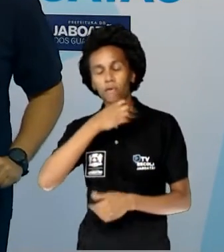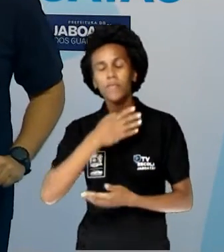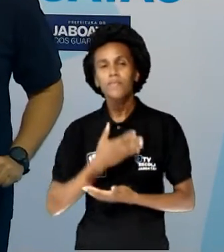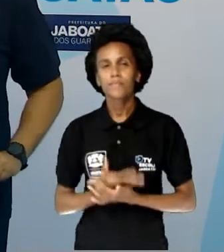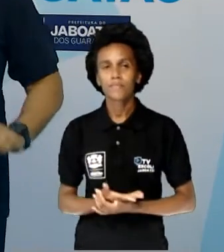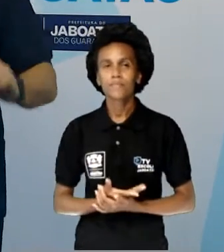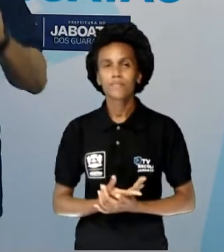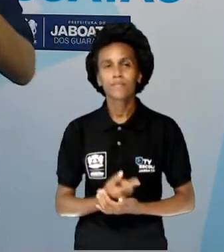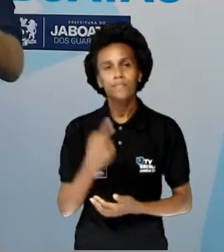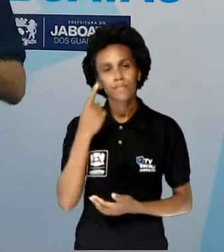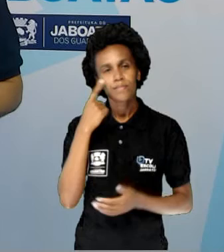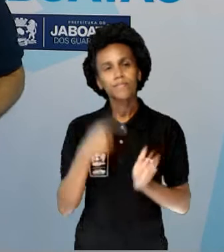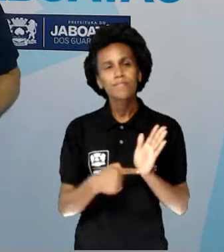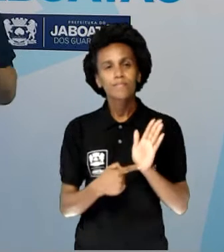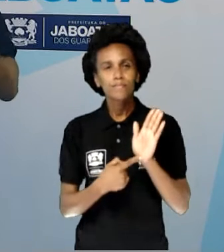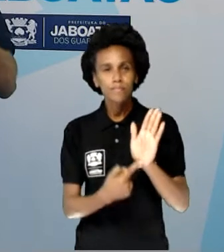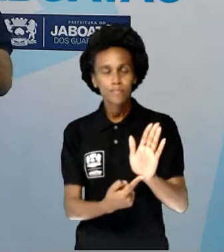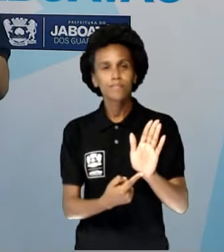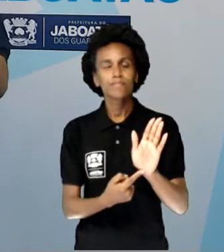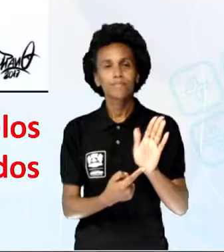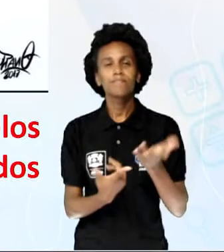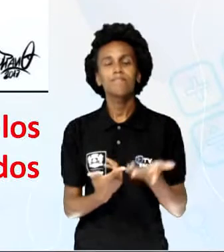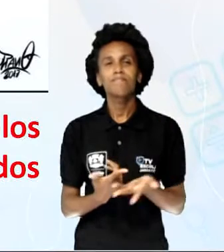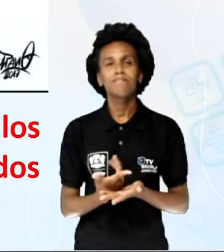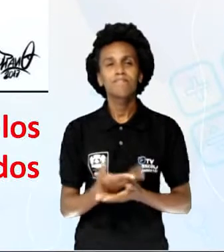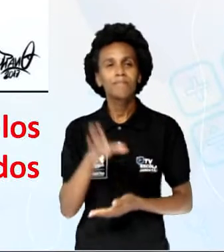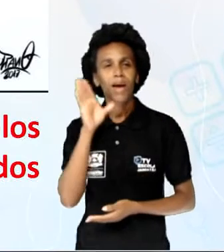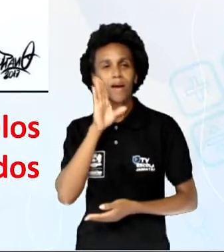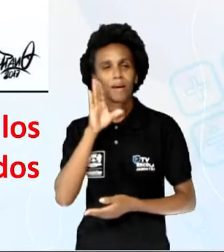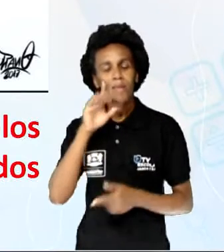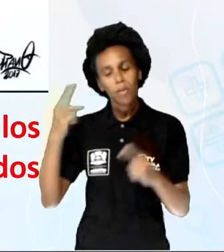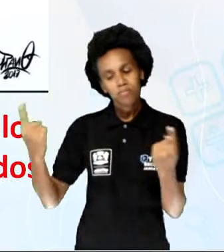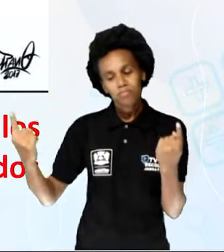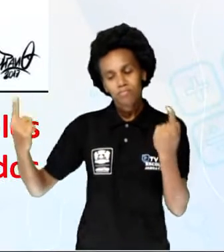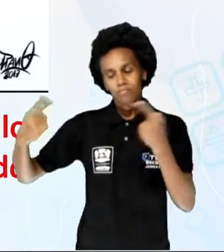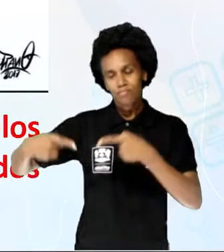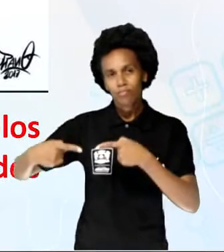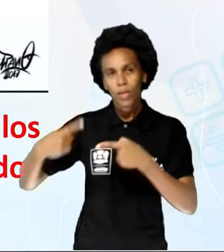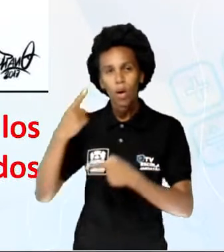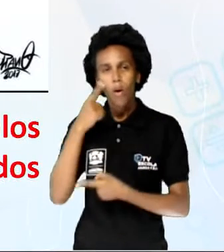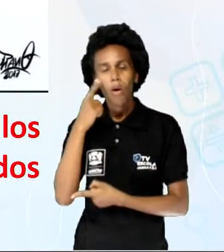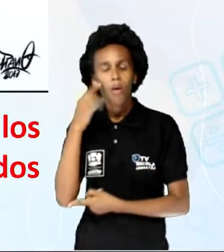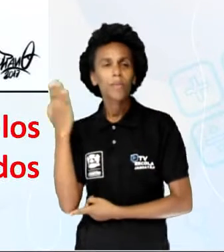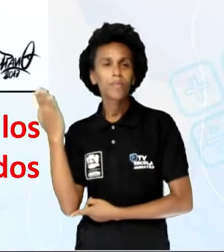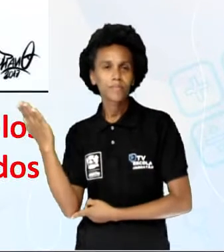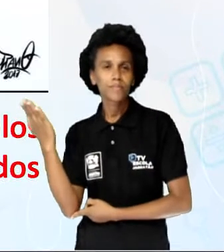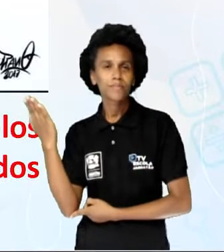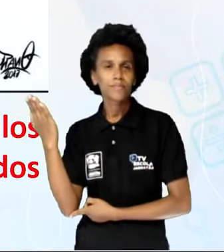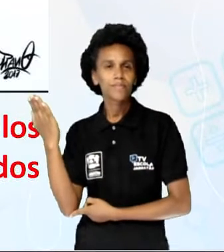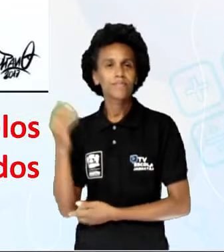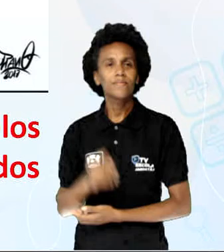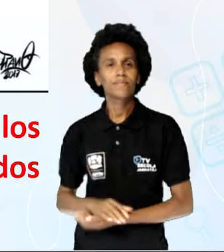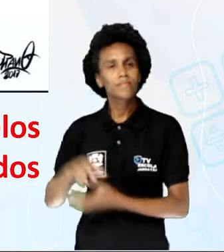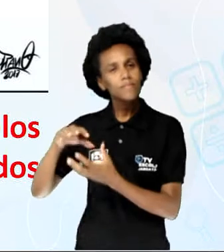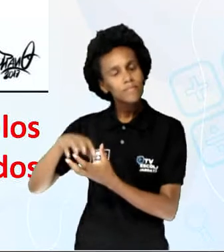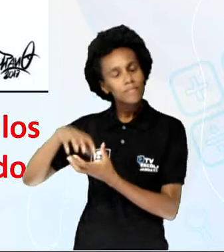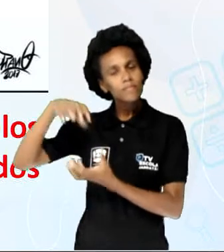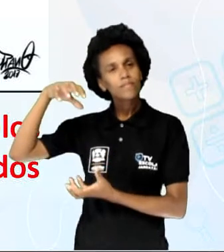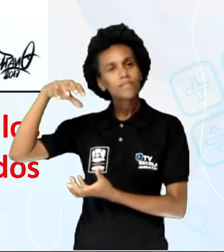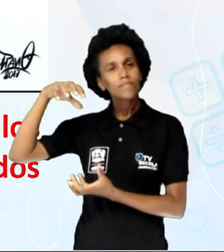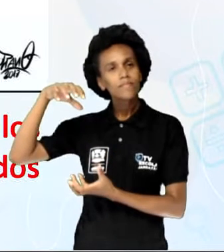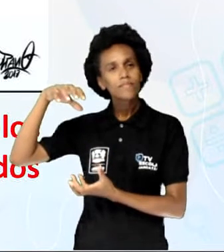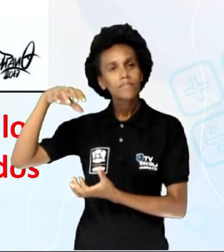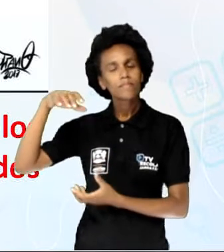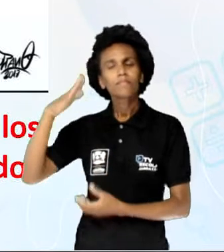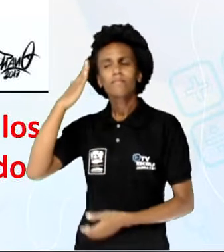super bacana aí, um desafio que eu vou propor para vocês. Olha aí na tela essa charge. Idosos.